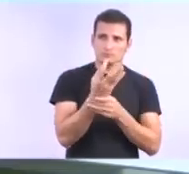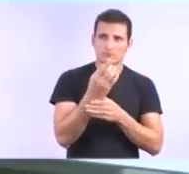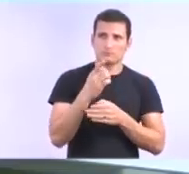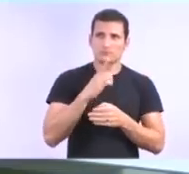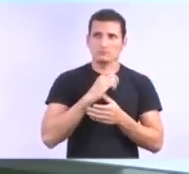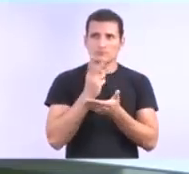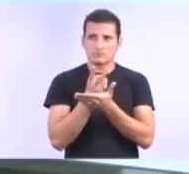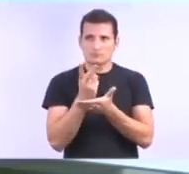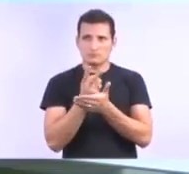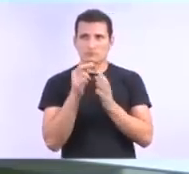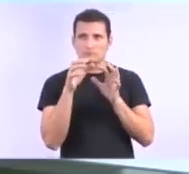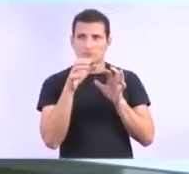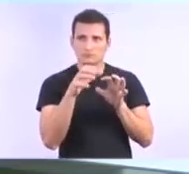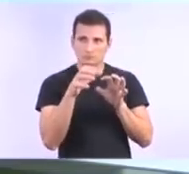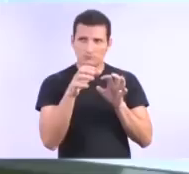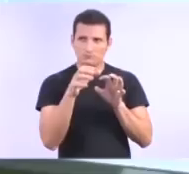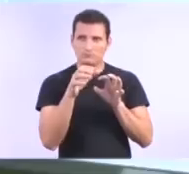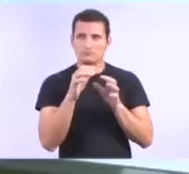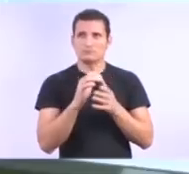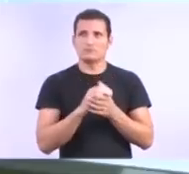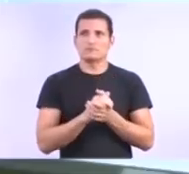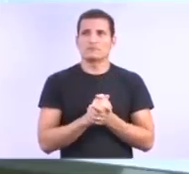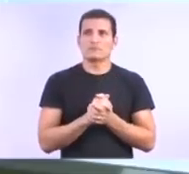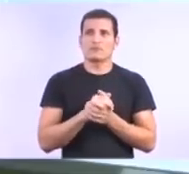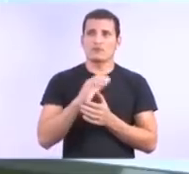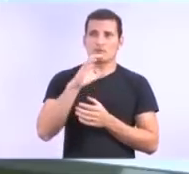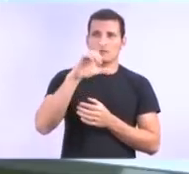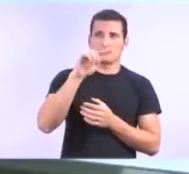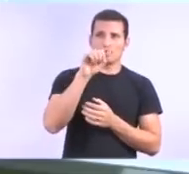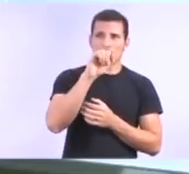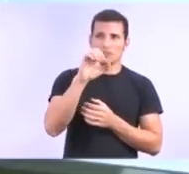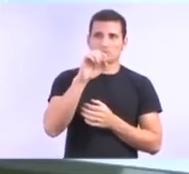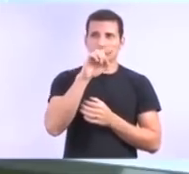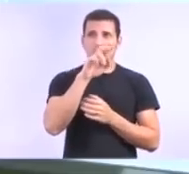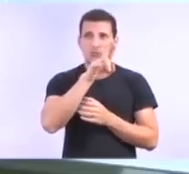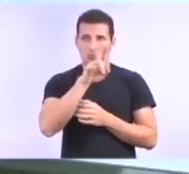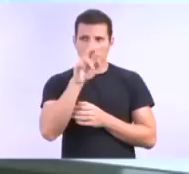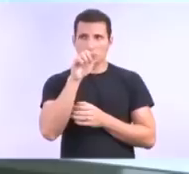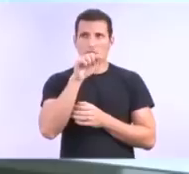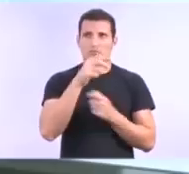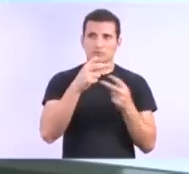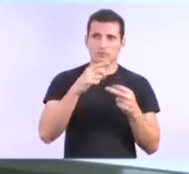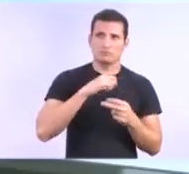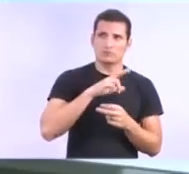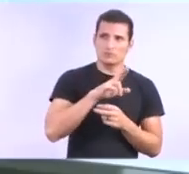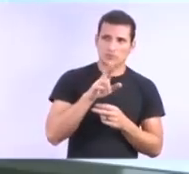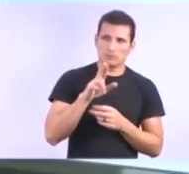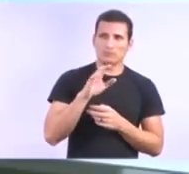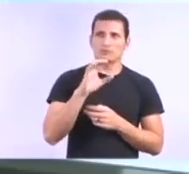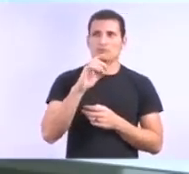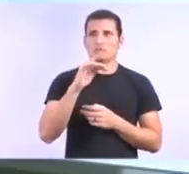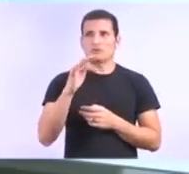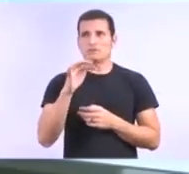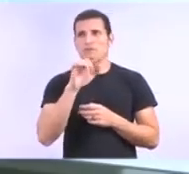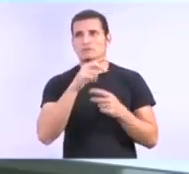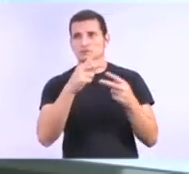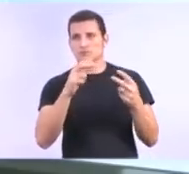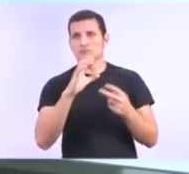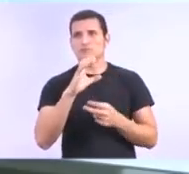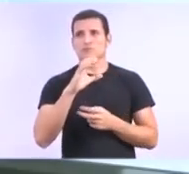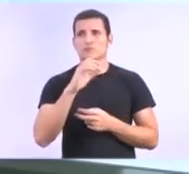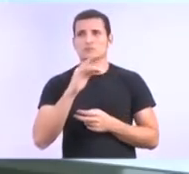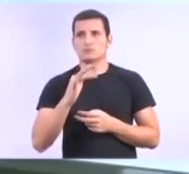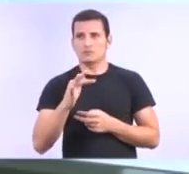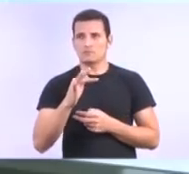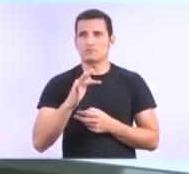mesmas características que eu defini na classe. Se na classe eu coloquei nome, o objeto tem nome. Se a classe definisse CPF, o objeto tem um CPF.